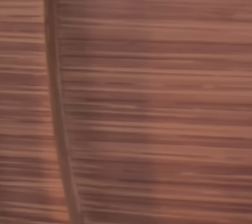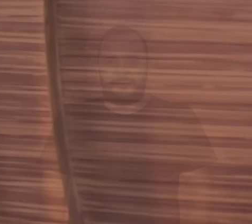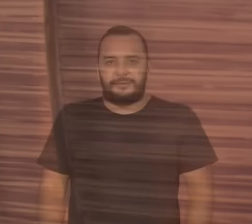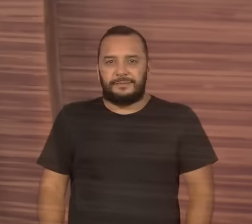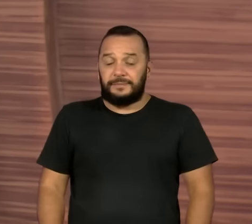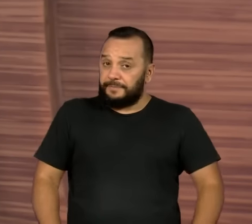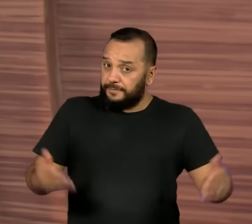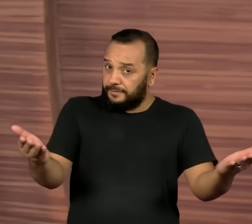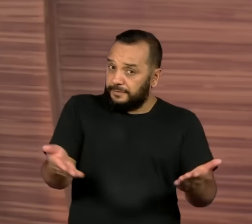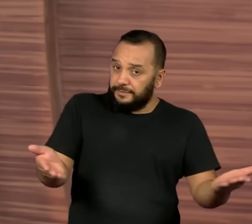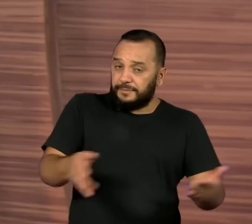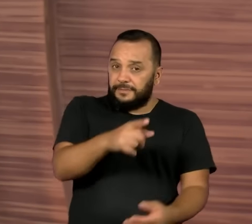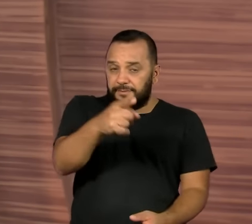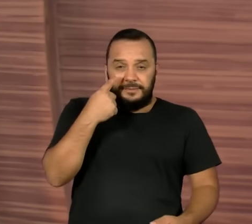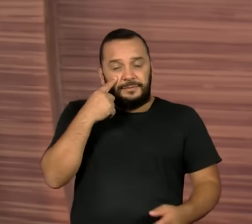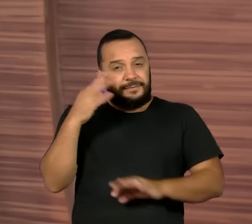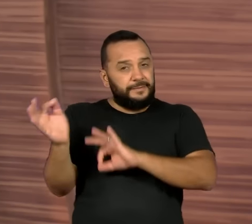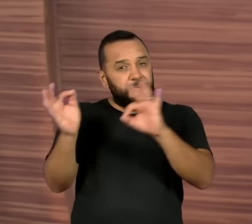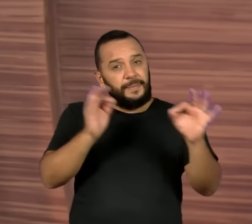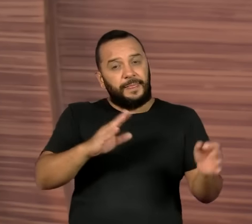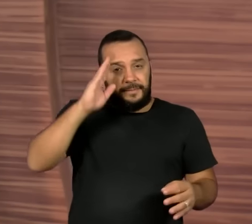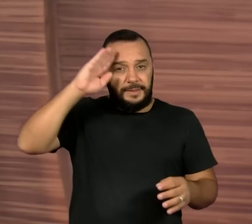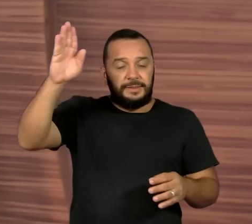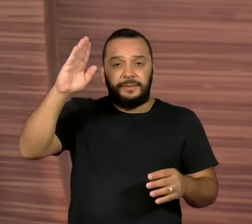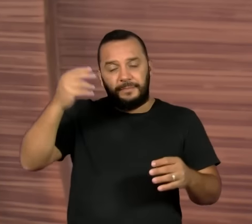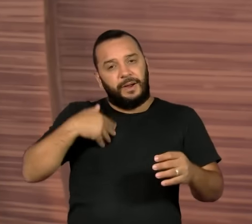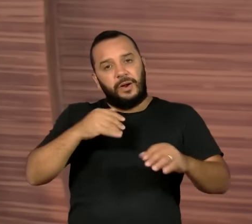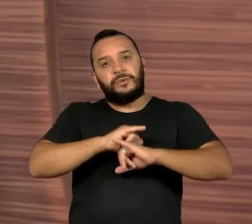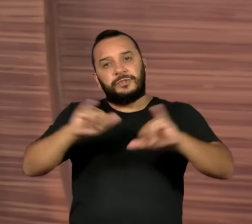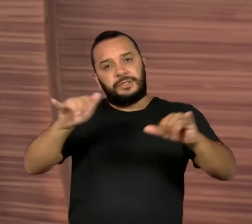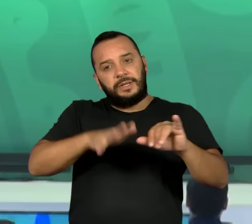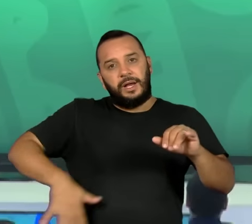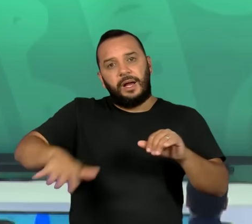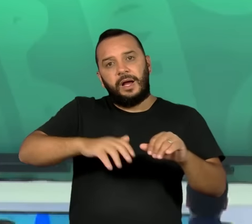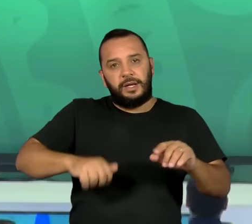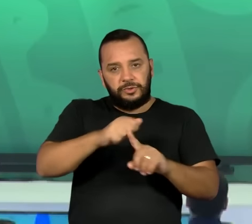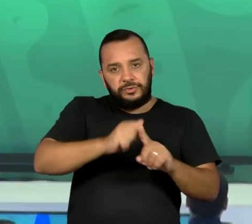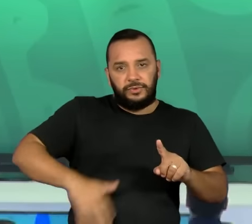Agora, você acompanha as principais notícias da área socioambiental.